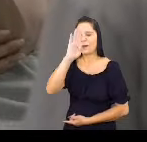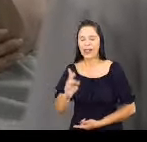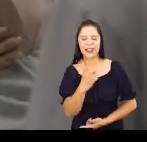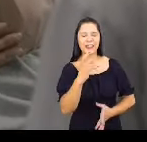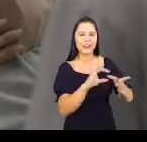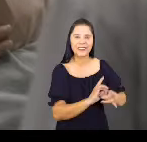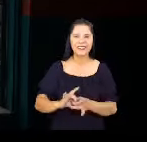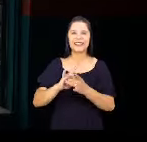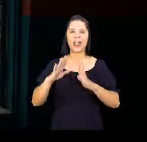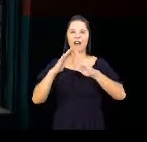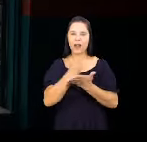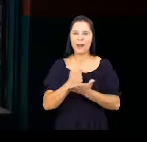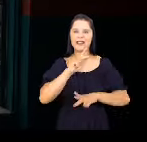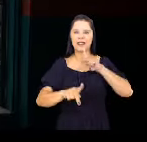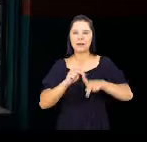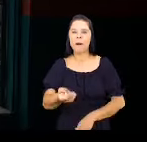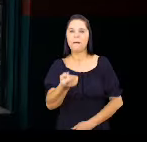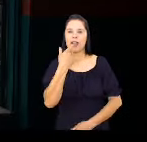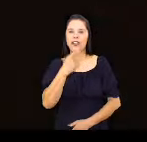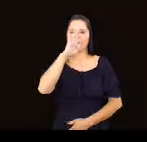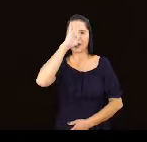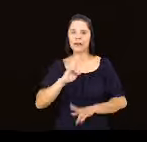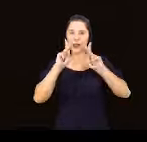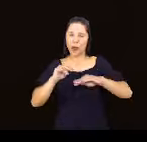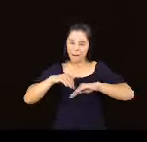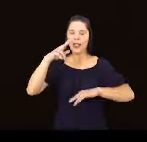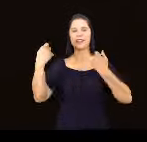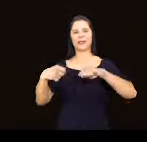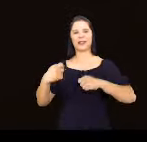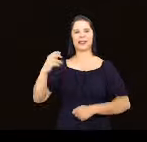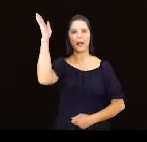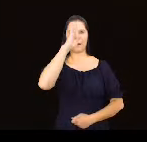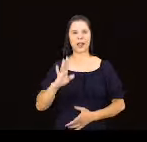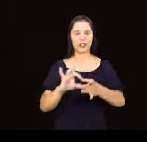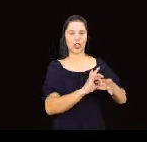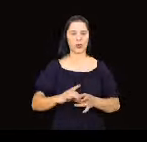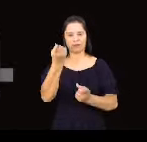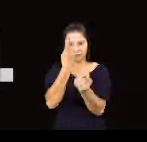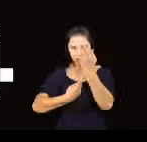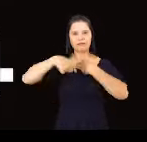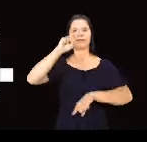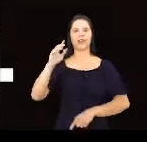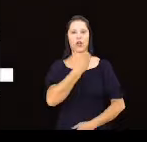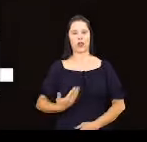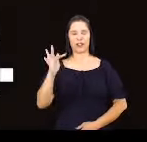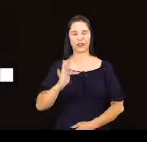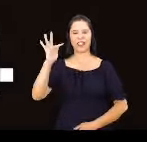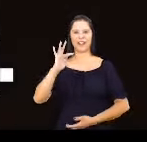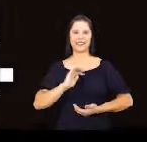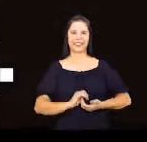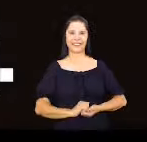Obrigada Farmácia Popular medicamentos gratuitos para quem mais precisa Brasil união e reconstrução